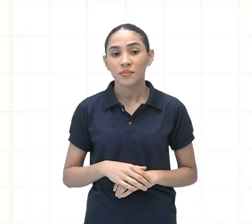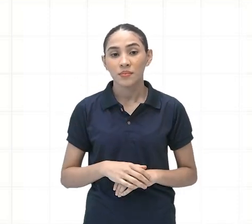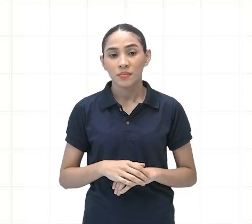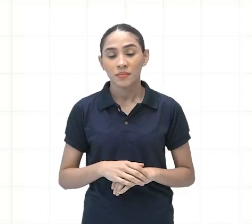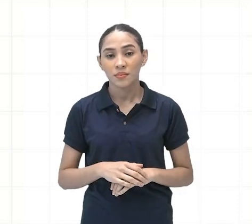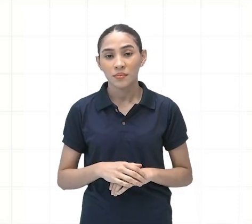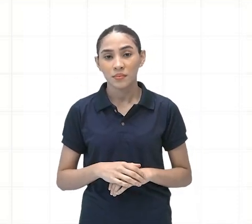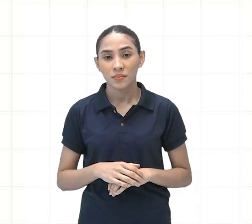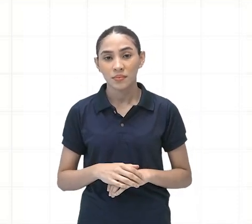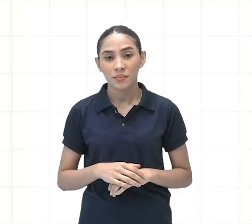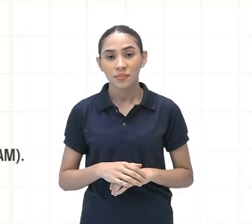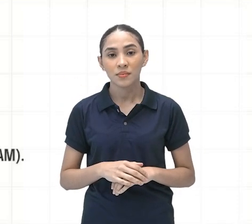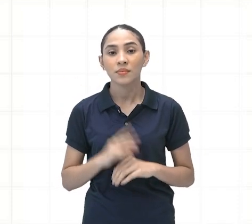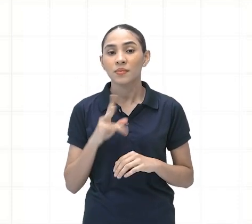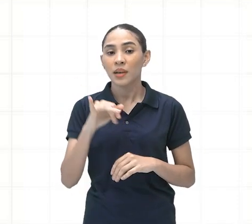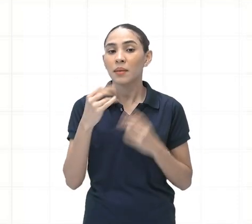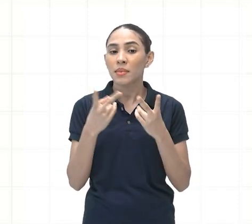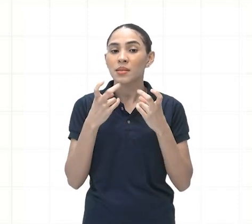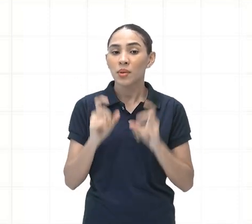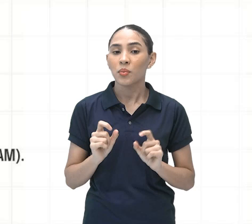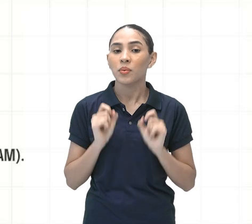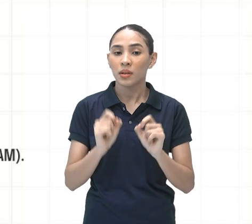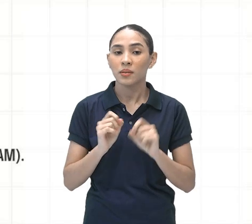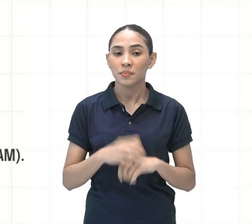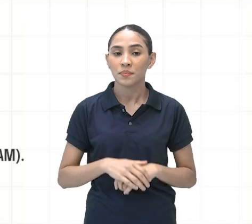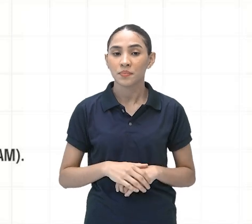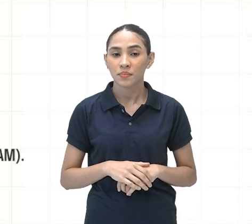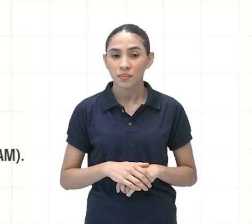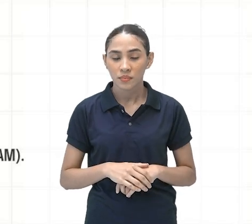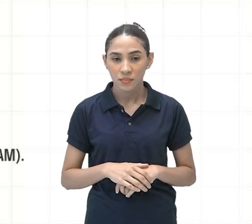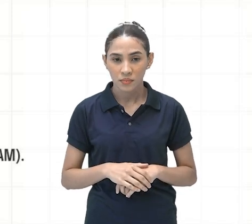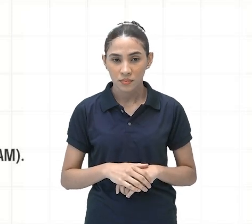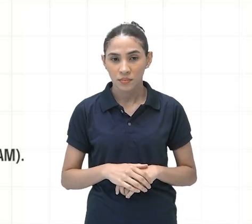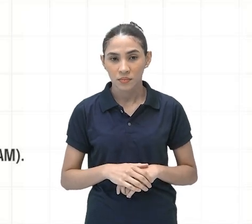nas alternativas, nós vamos ver o seguinte. Ó,